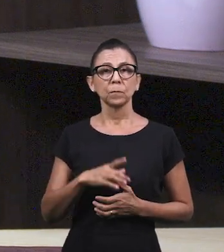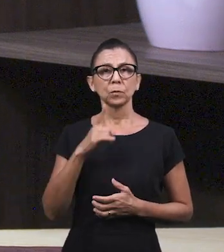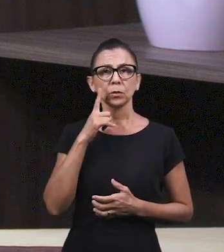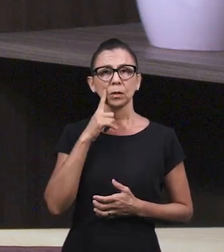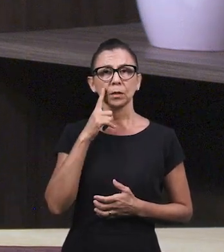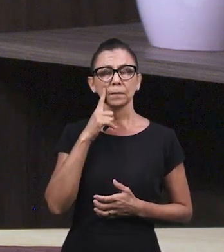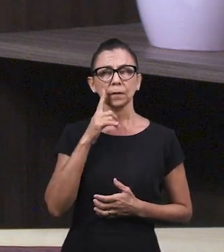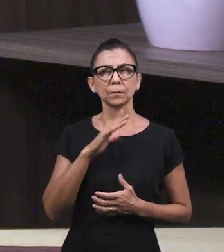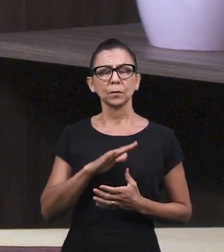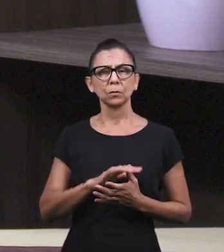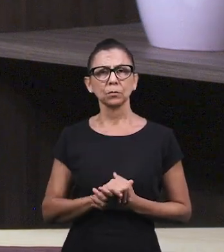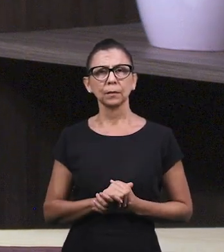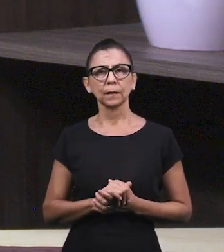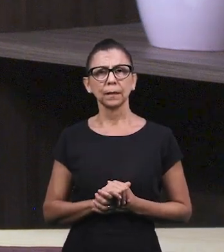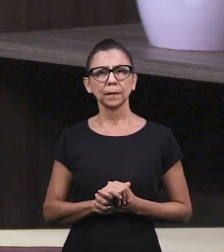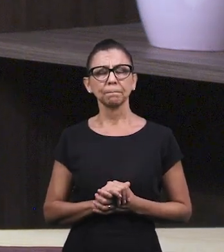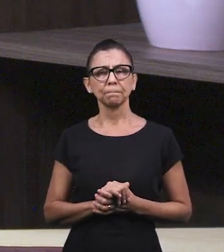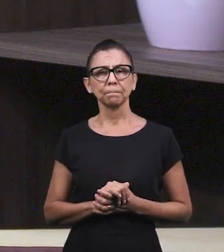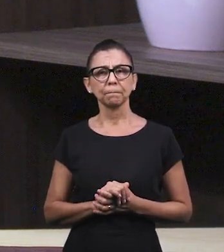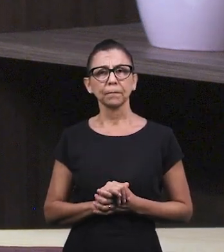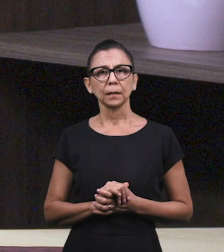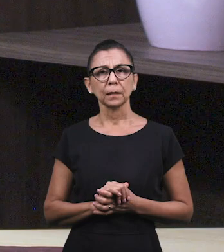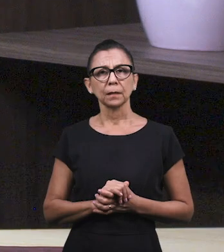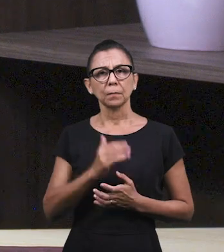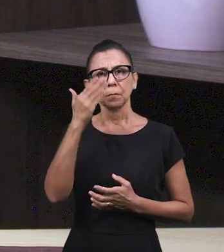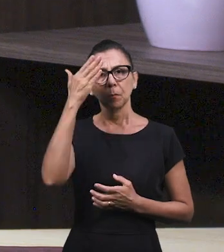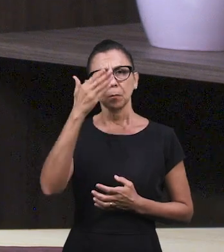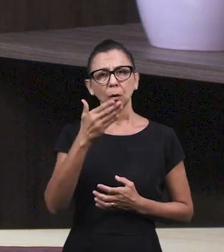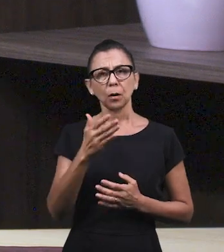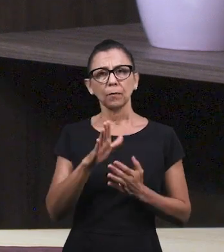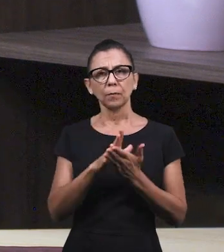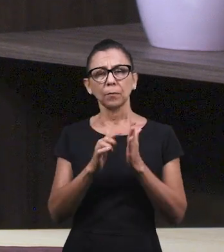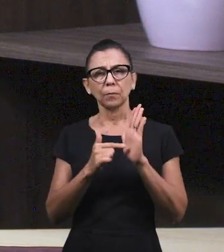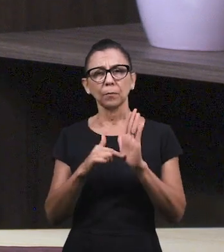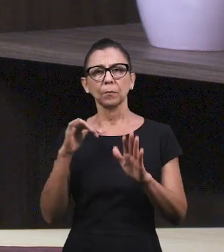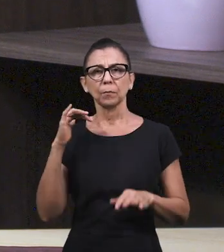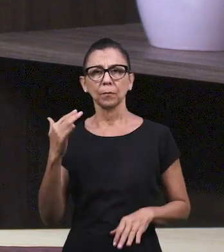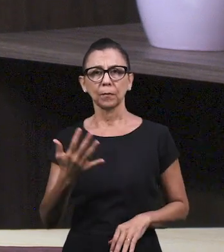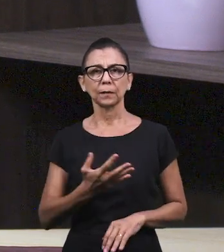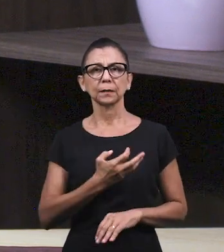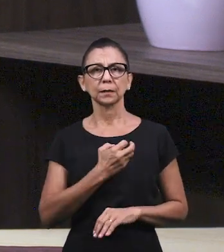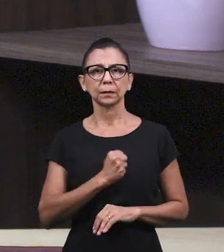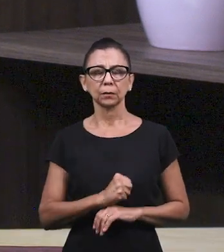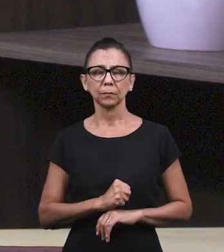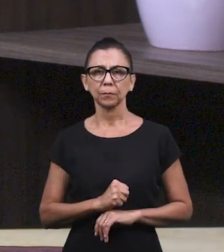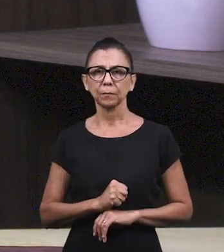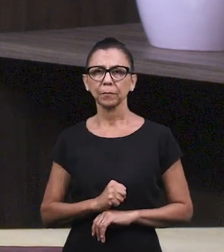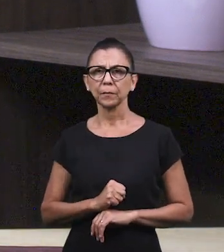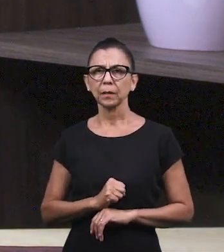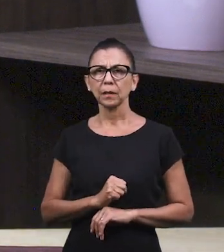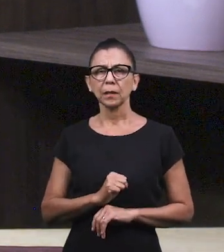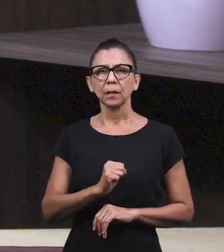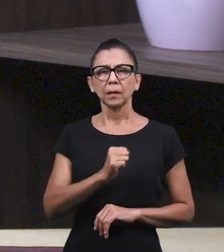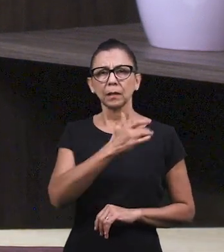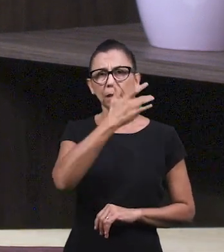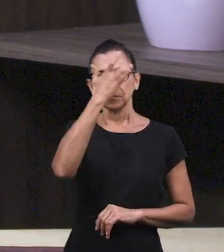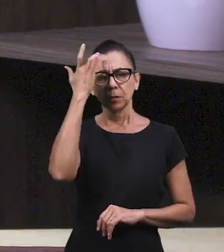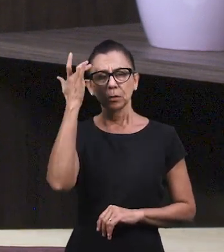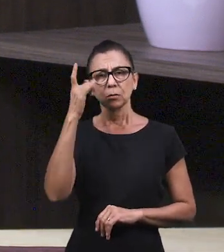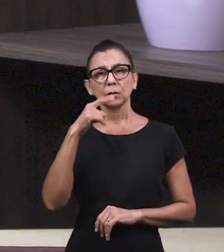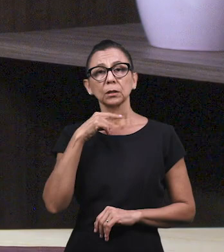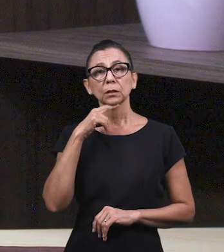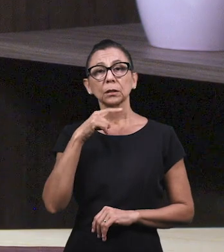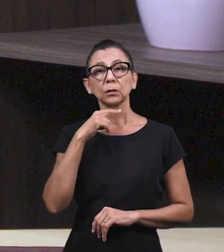salvação. Que palavra que você pode trazer para alguém que porventura esteja nos assistindo e que esteja com a mesma dúvida dessa